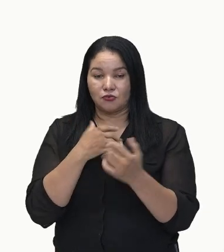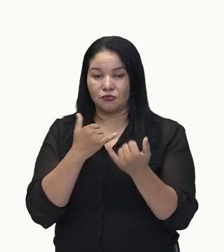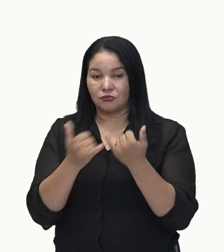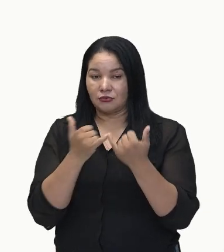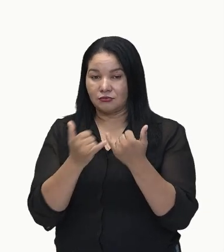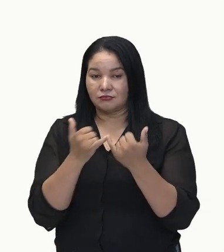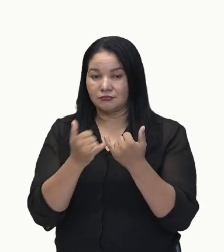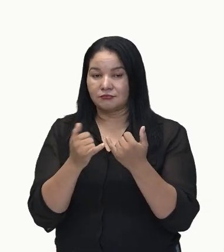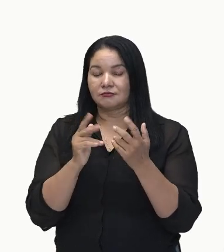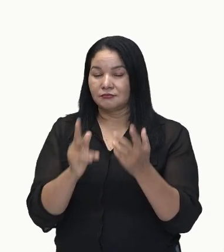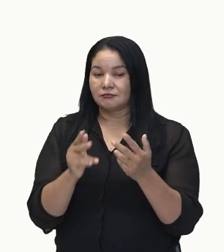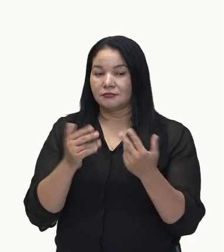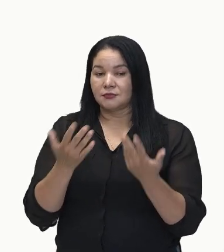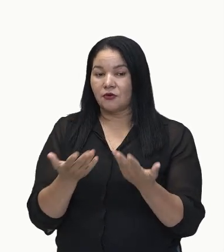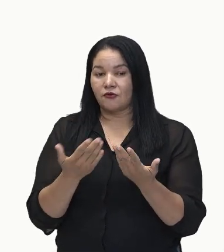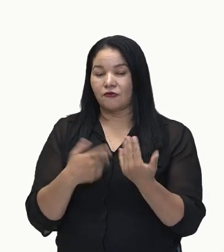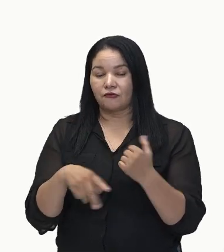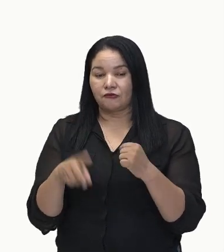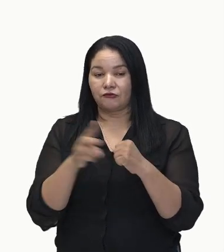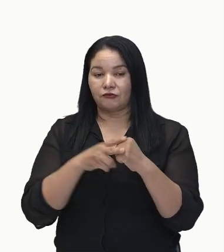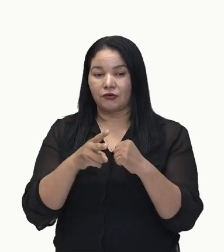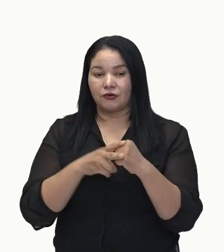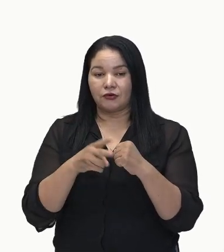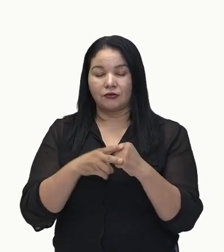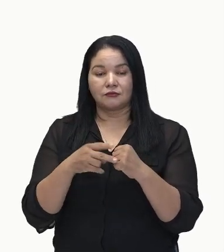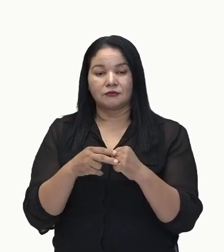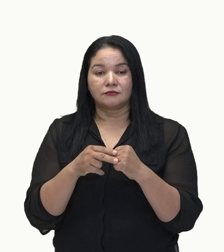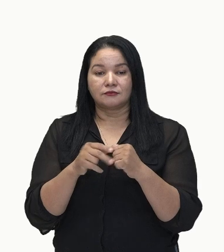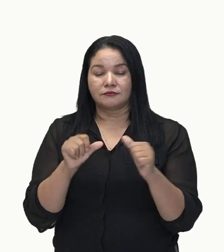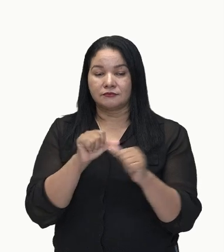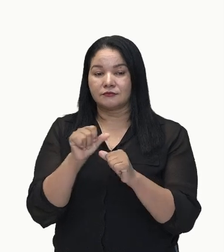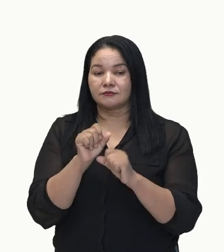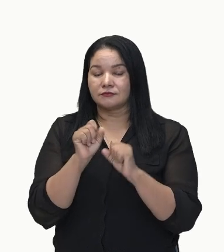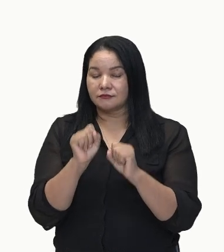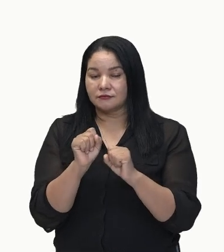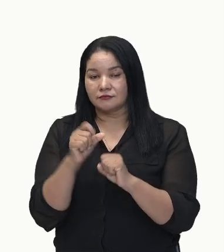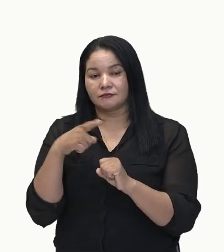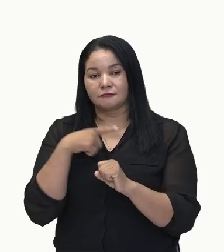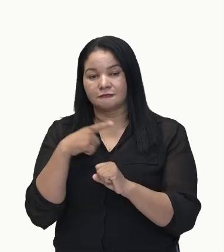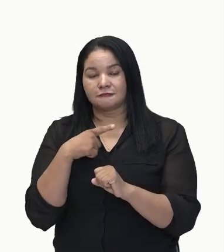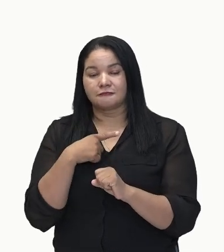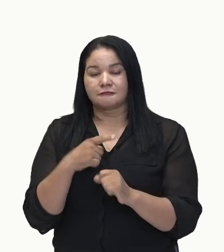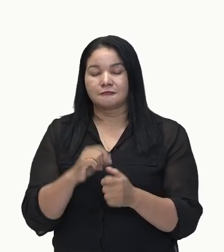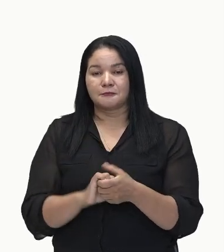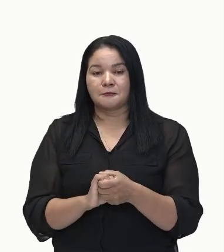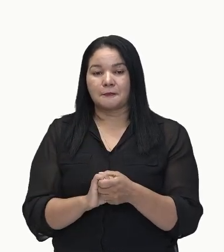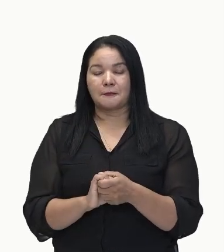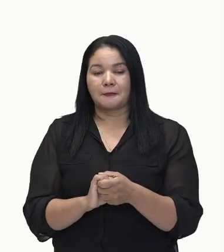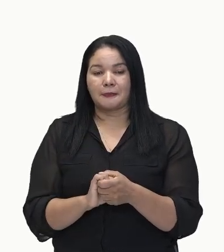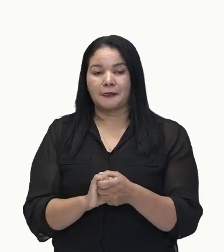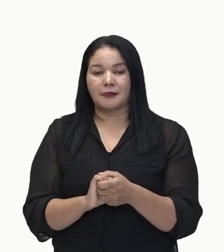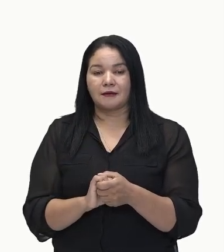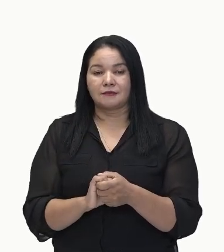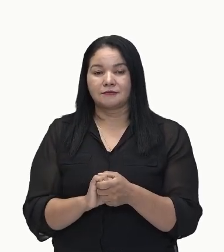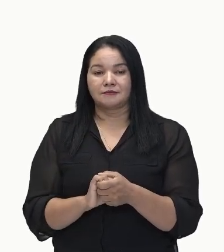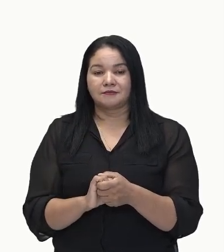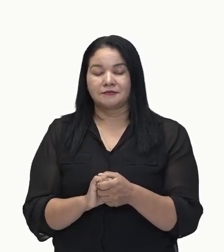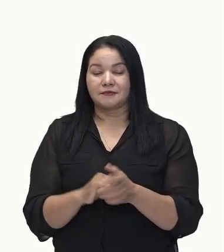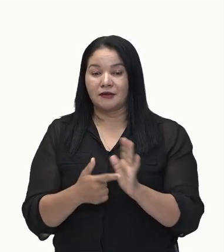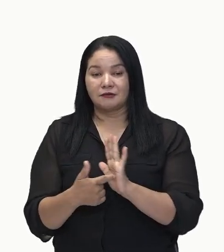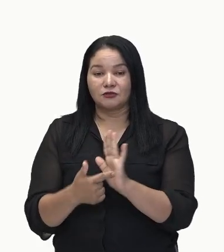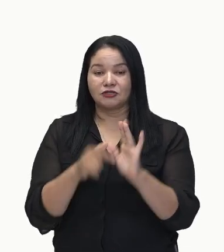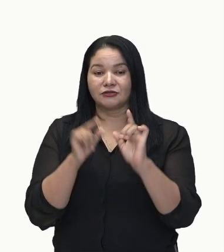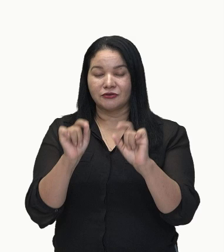o verbo haver, com a ideia de existir, também vai trazer a